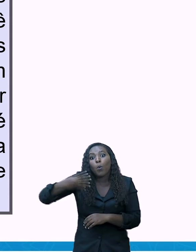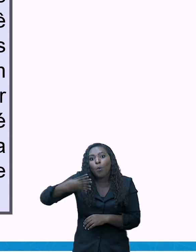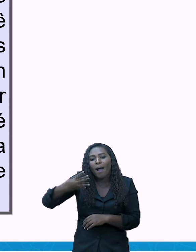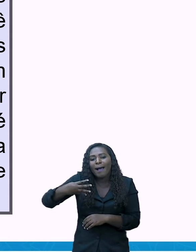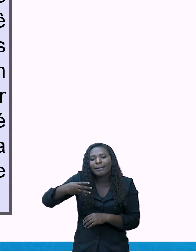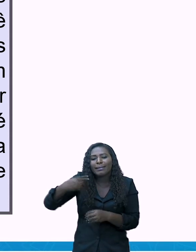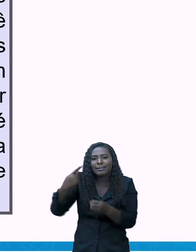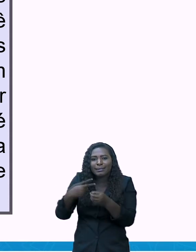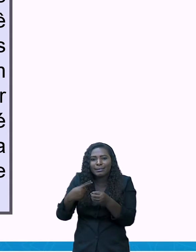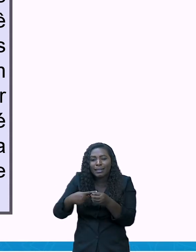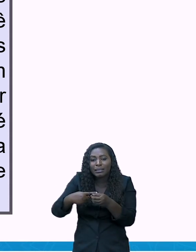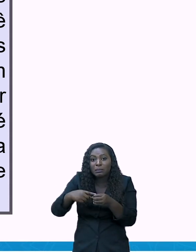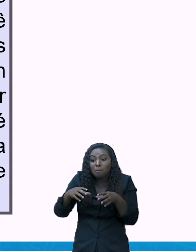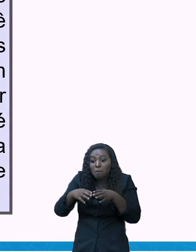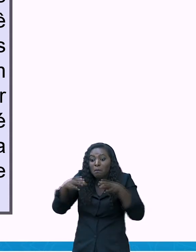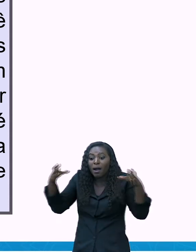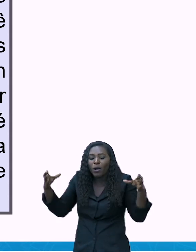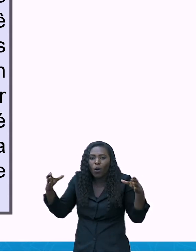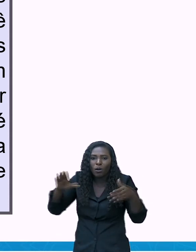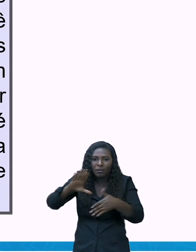considerada uma das cidades